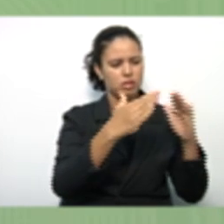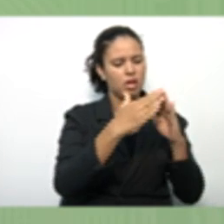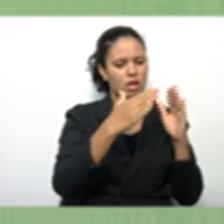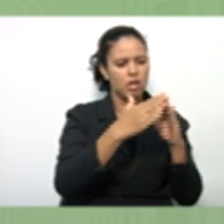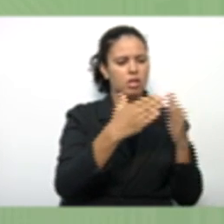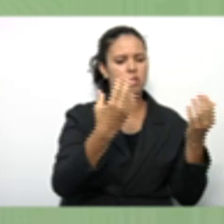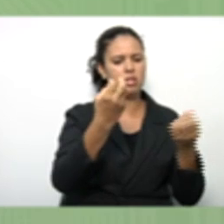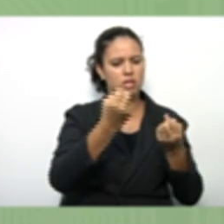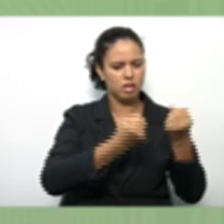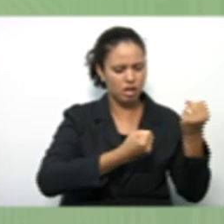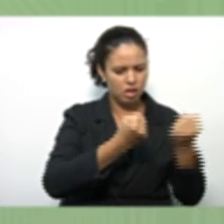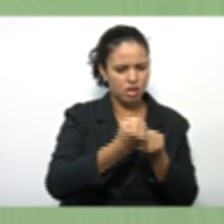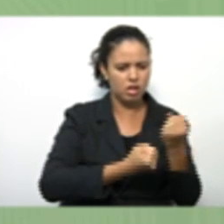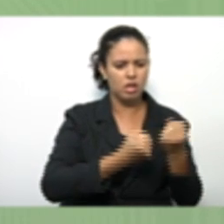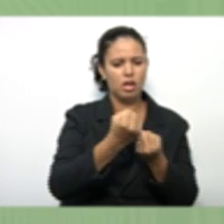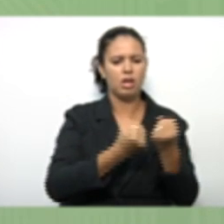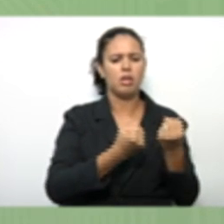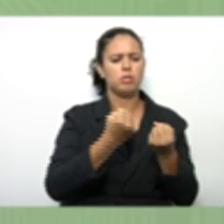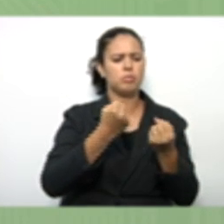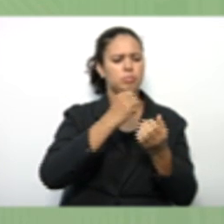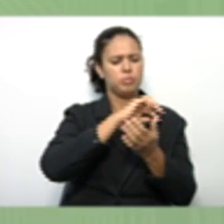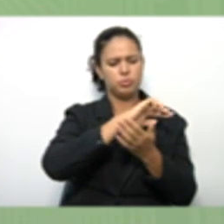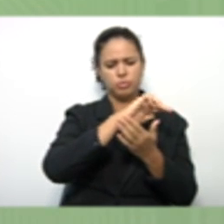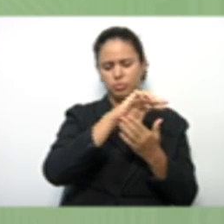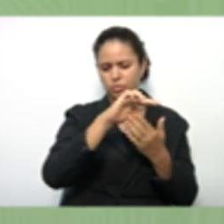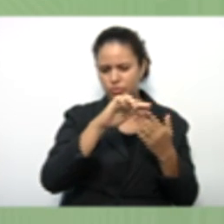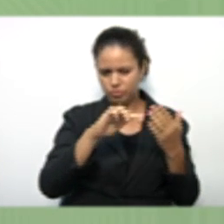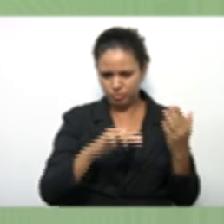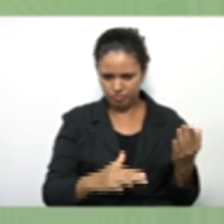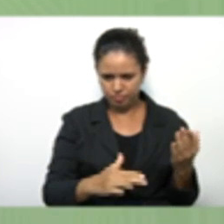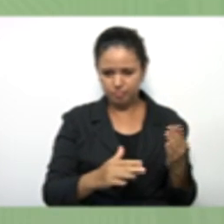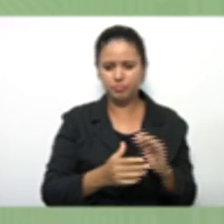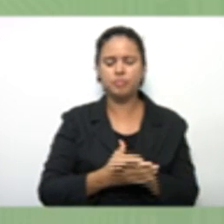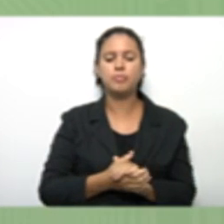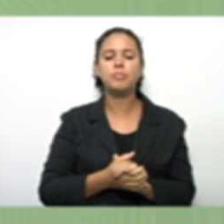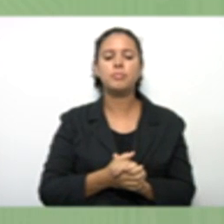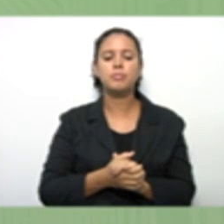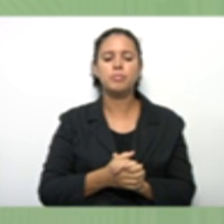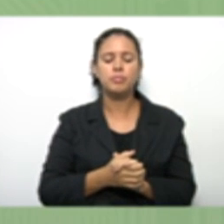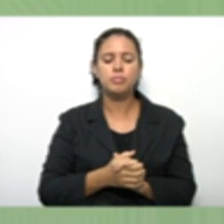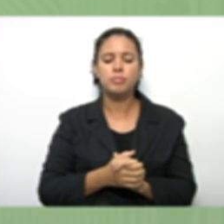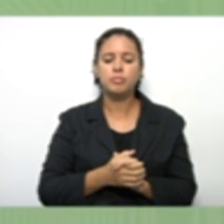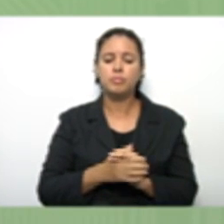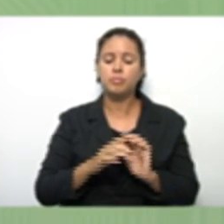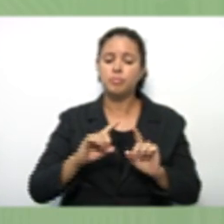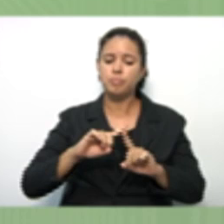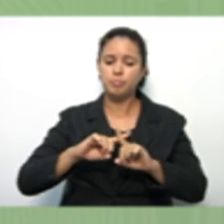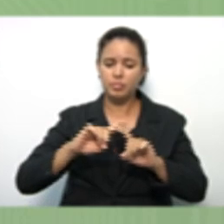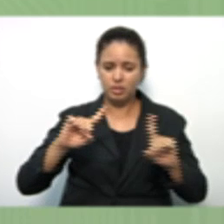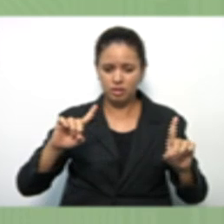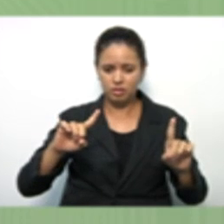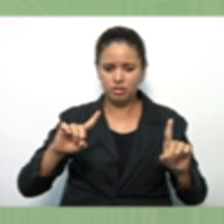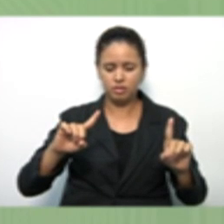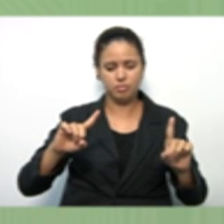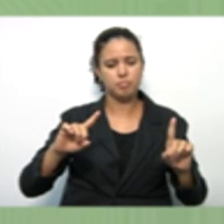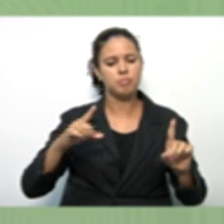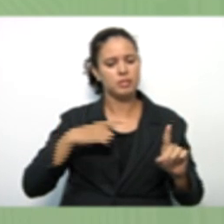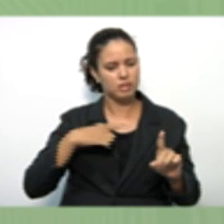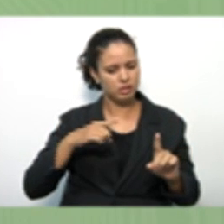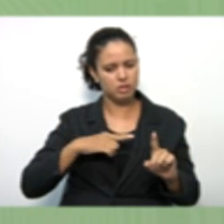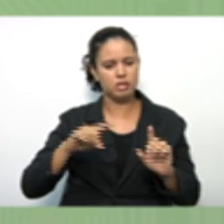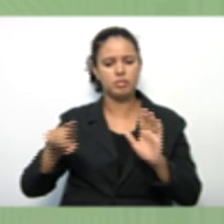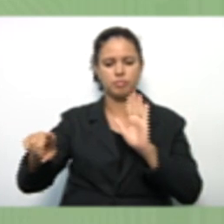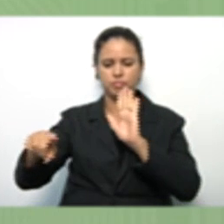você receber, isso é um direito. Mas só que o patrimônio também tem seu lado negativo, que são as obrigações.